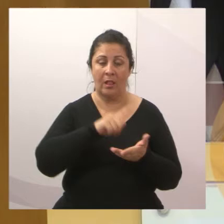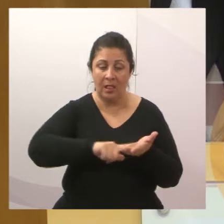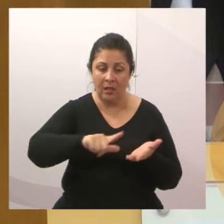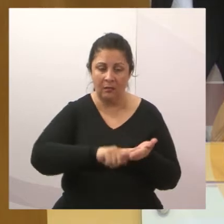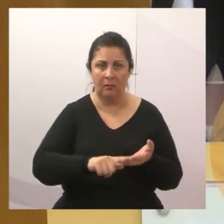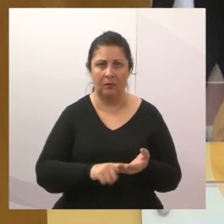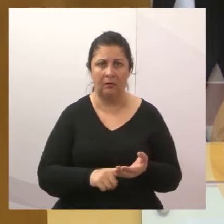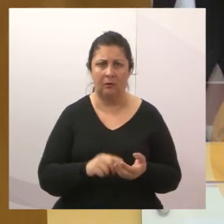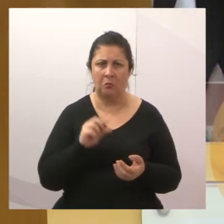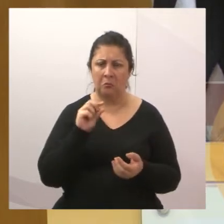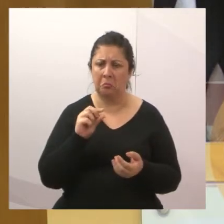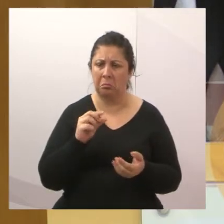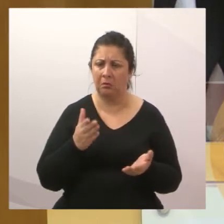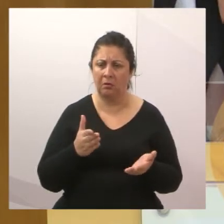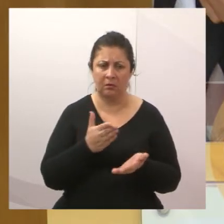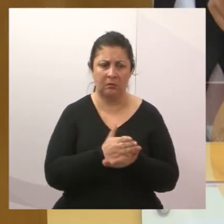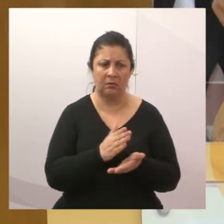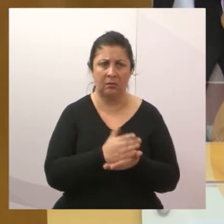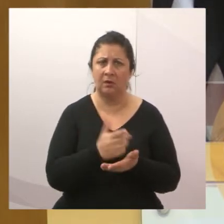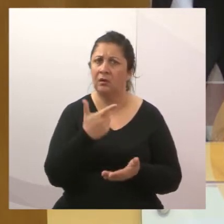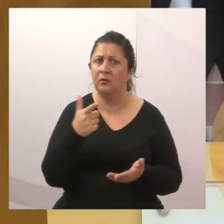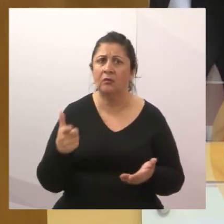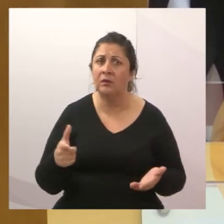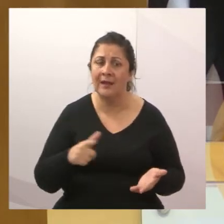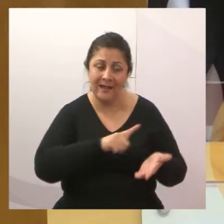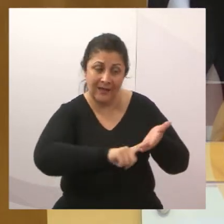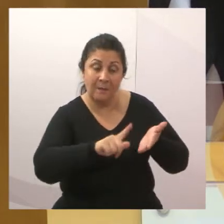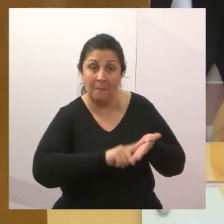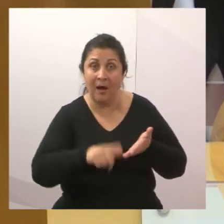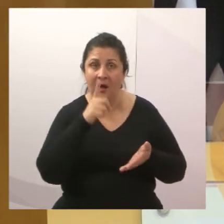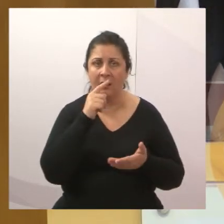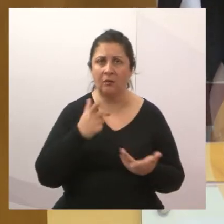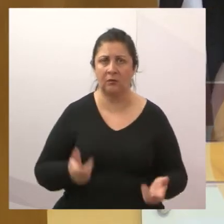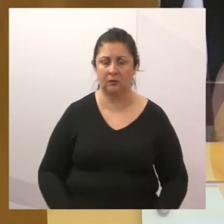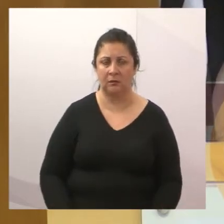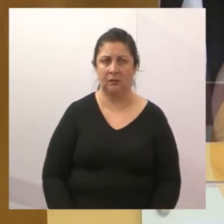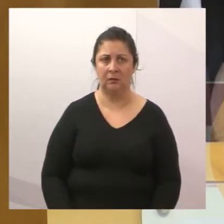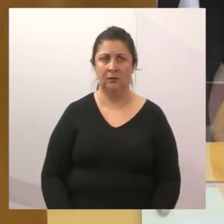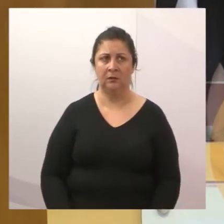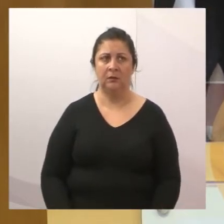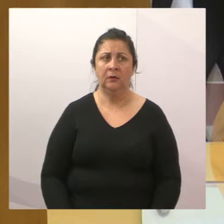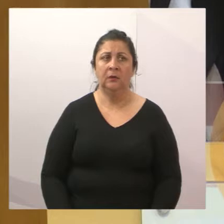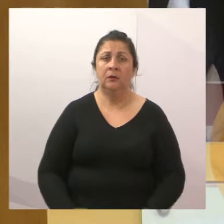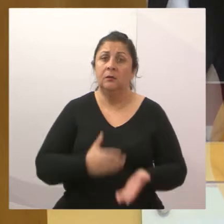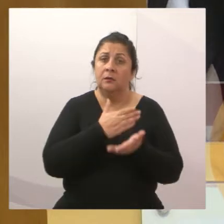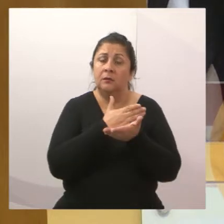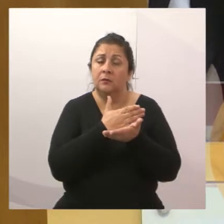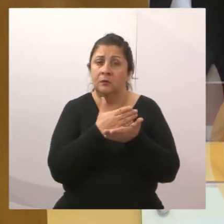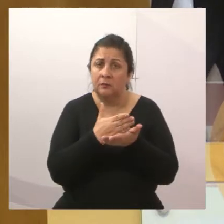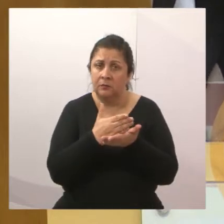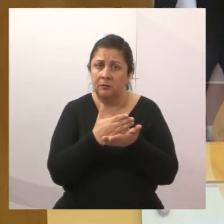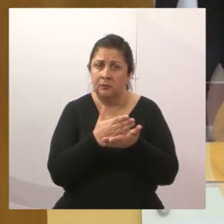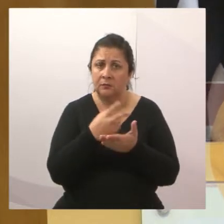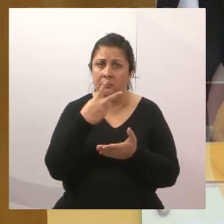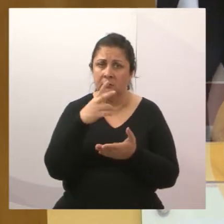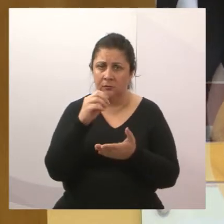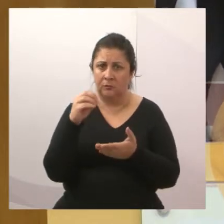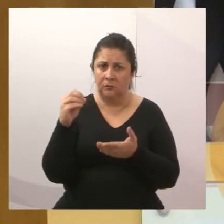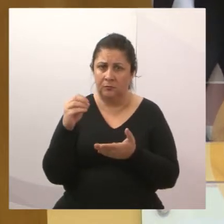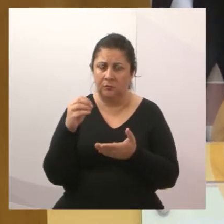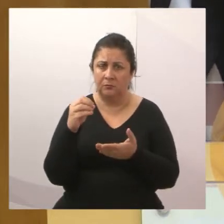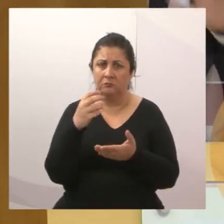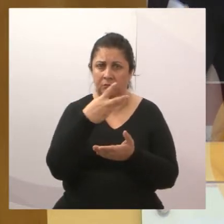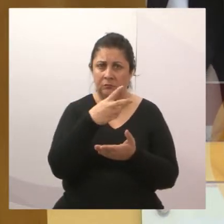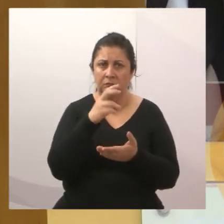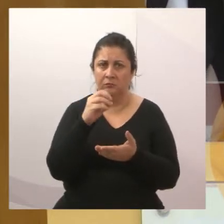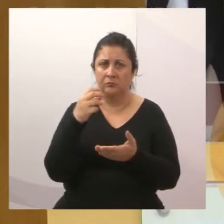nos últimos anos com relação ao tratamento. Só para que a gente faça o histórico, no início dos anos 2000,